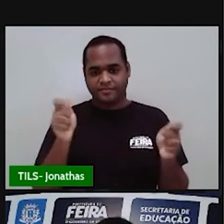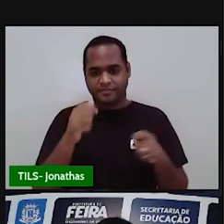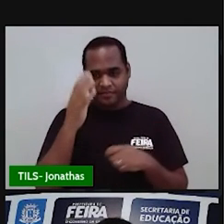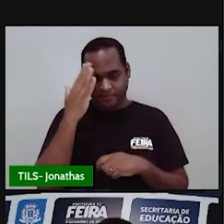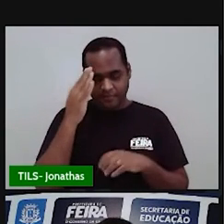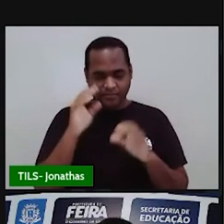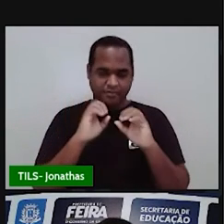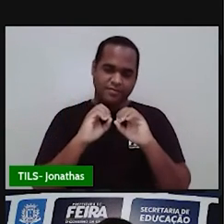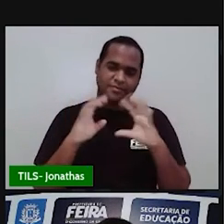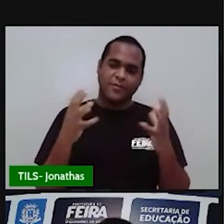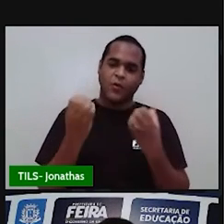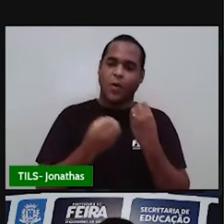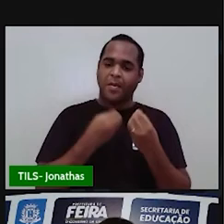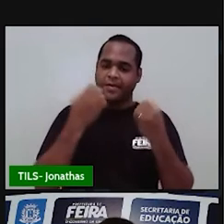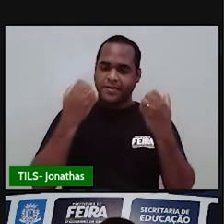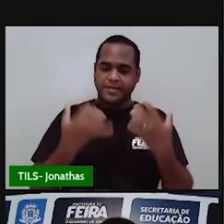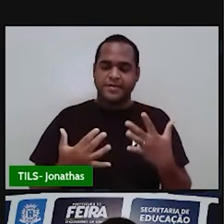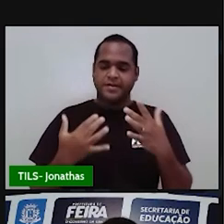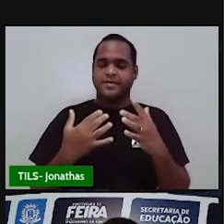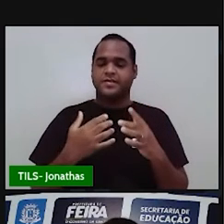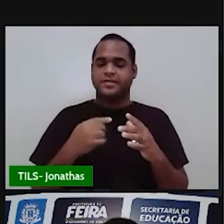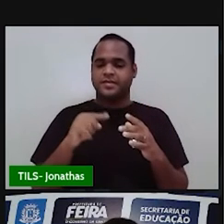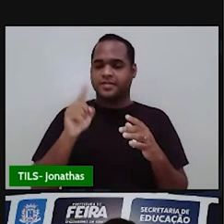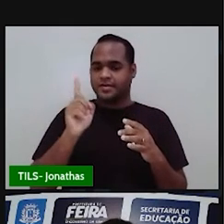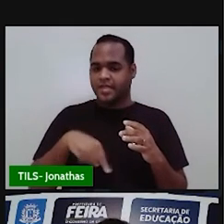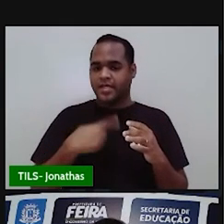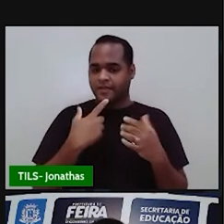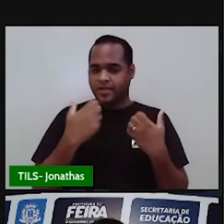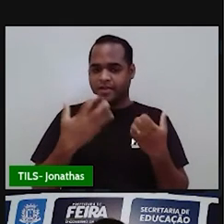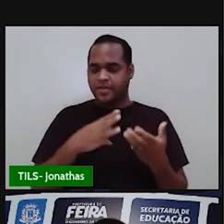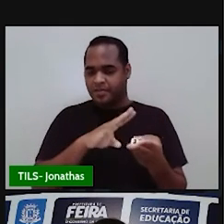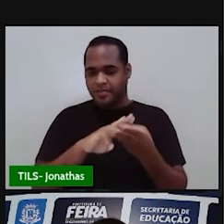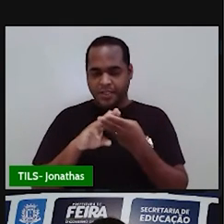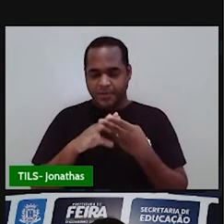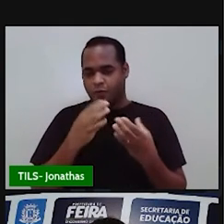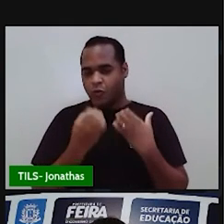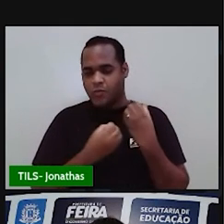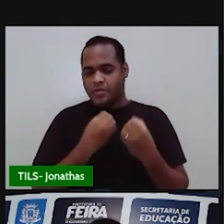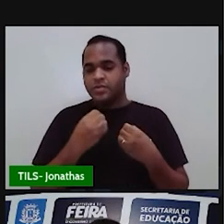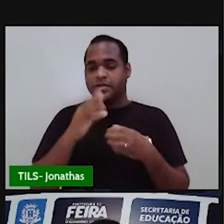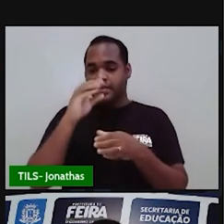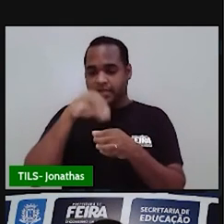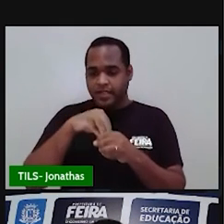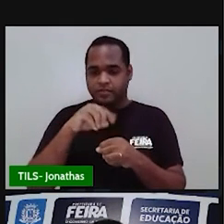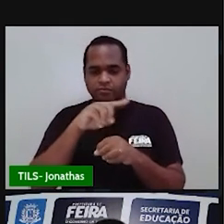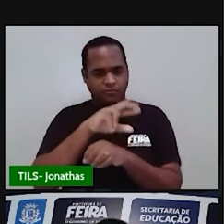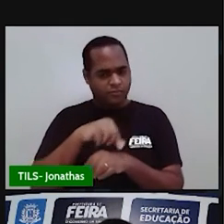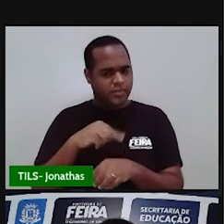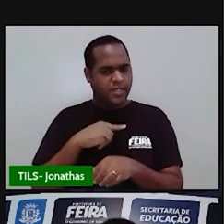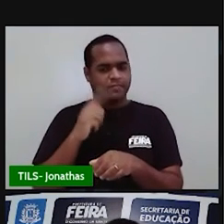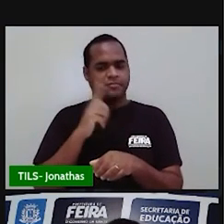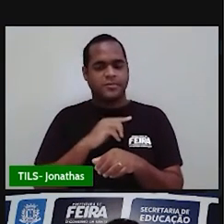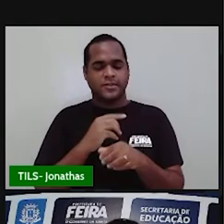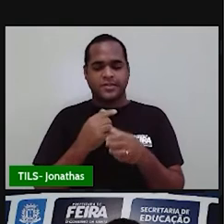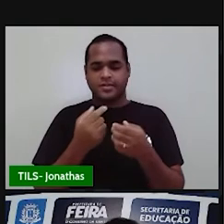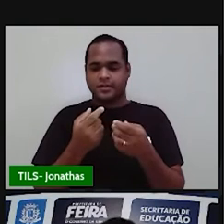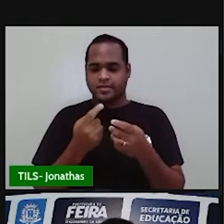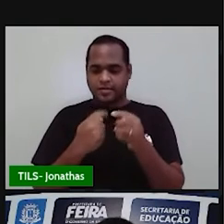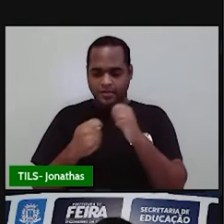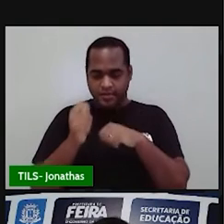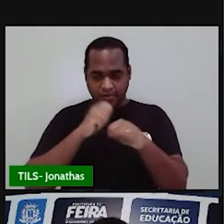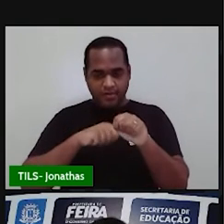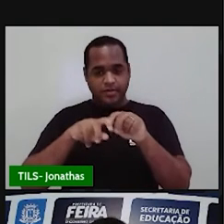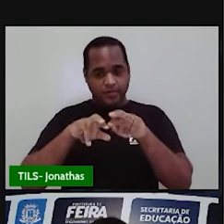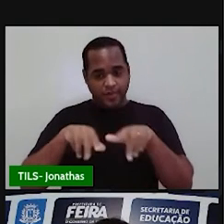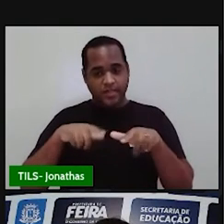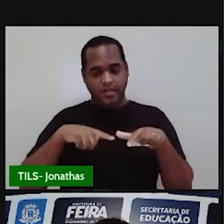entender, né, o funcionamento dessa matemática dentro do consumo de energia elétrica